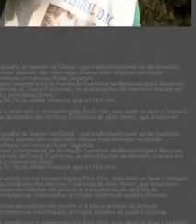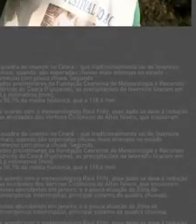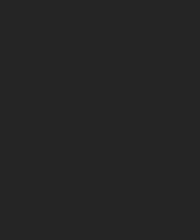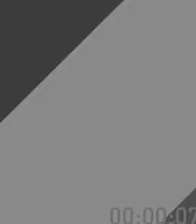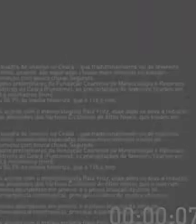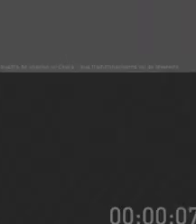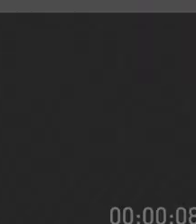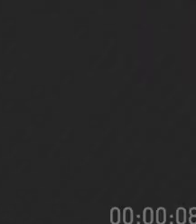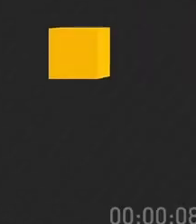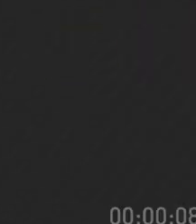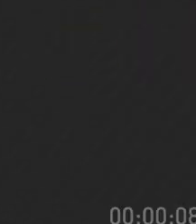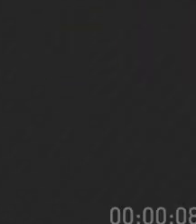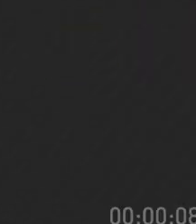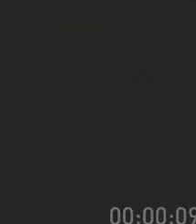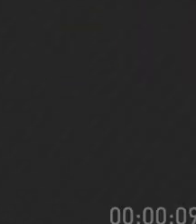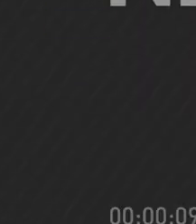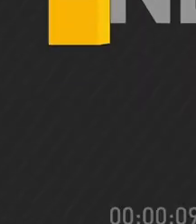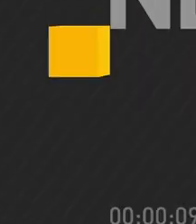ae